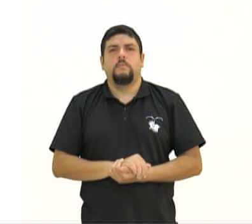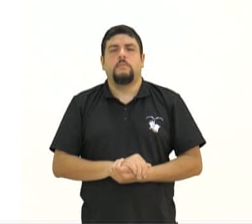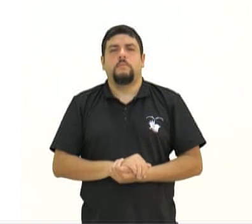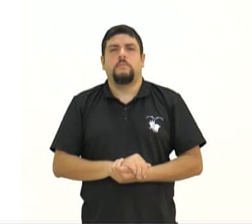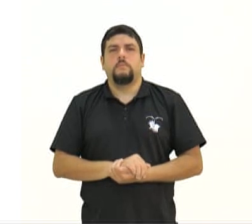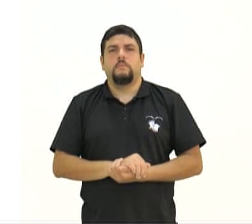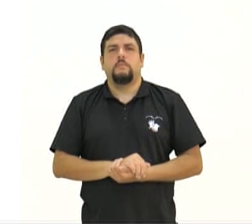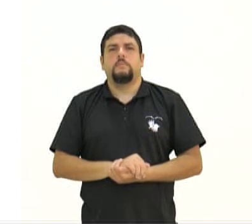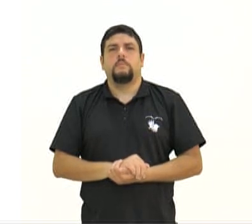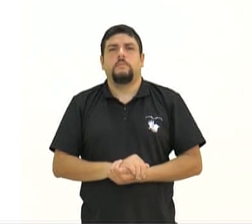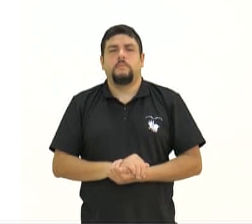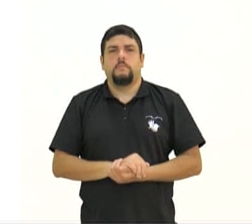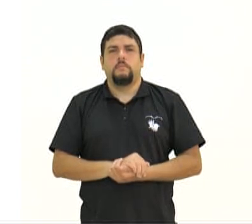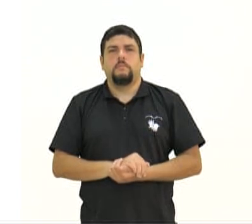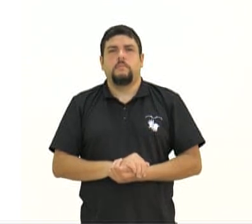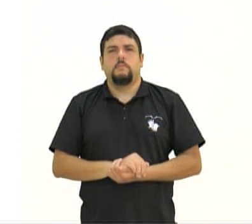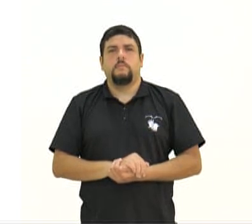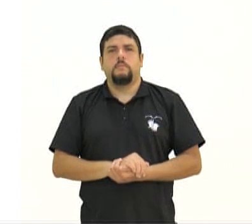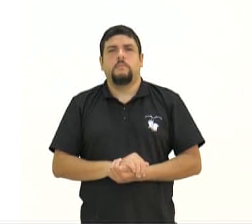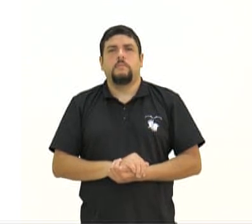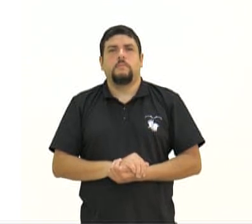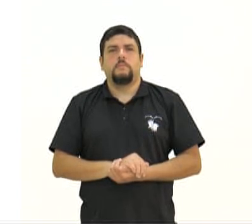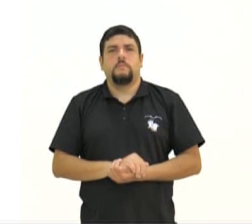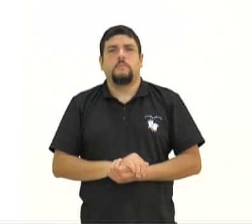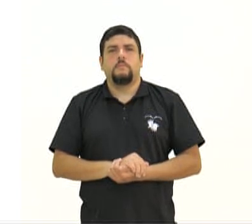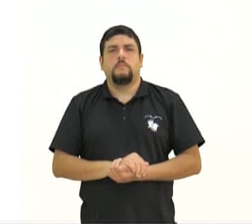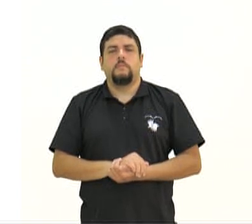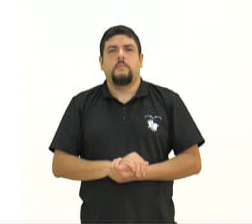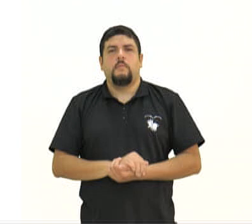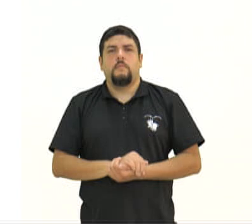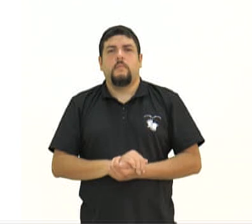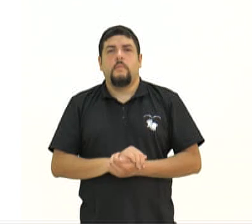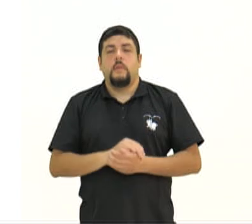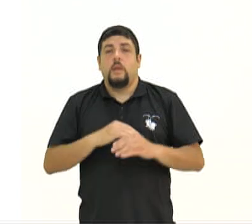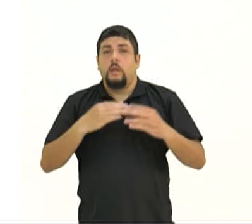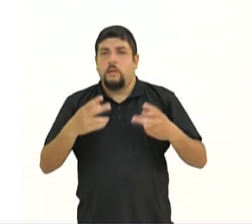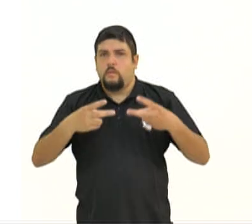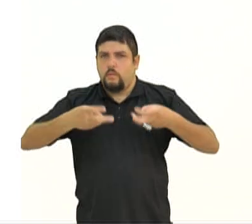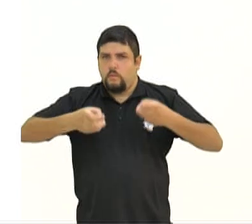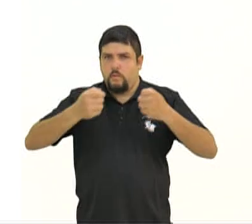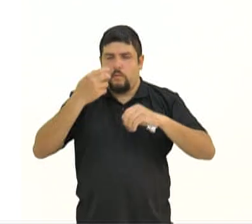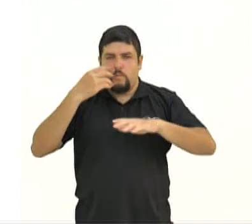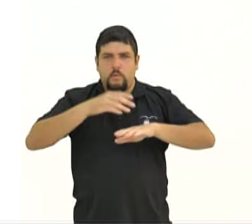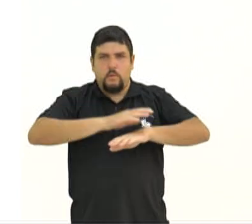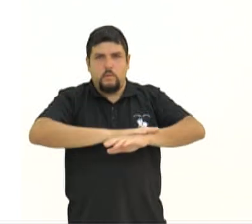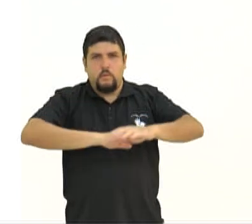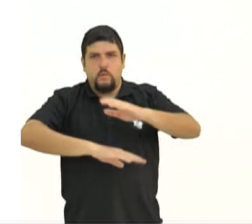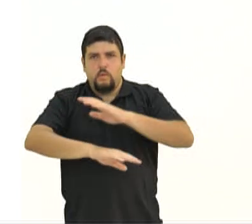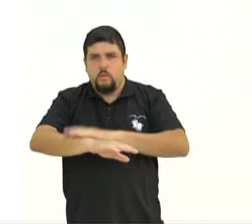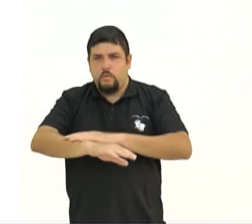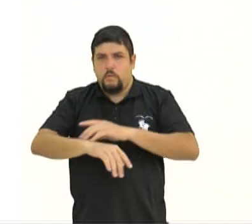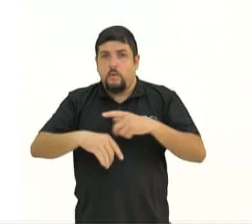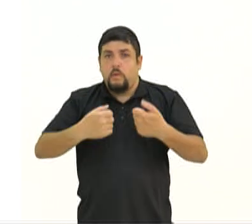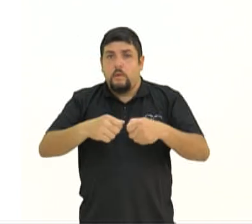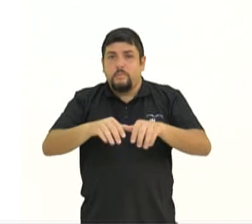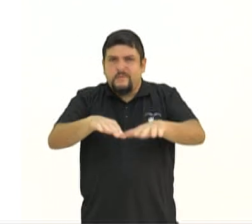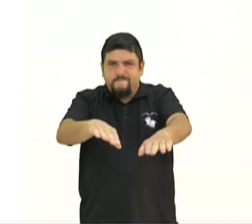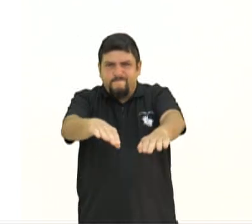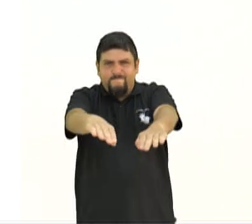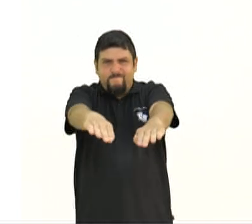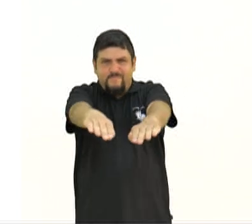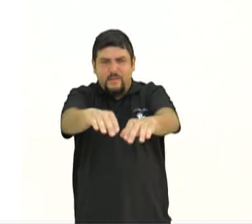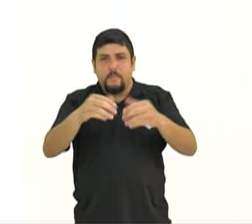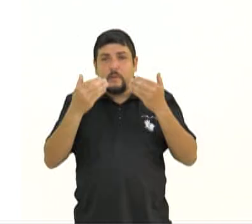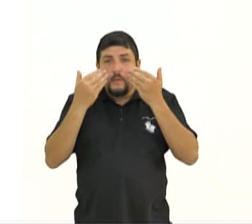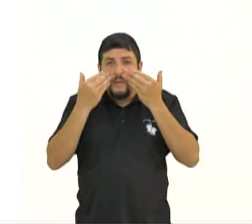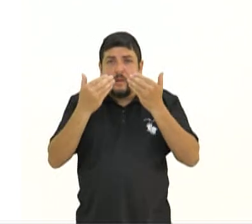mano estén bem abertos. Então, observe que os seus braços eles têm que estar bem esticados e os